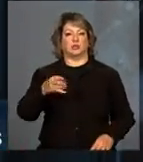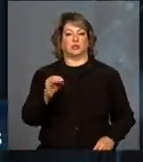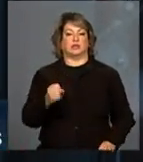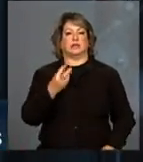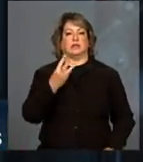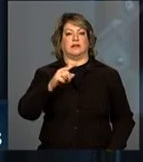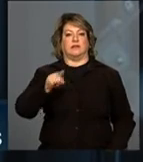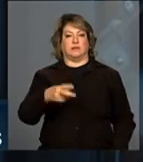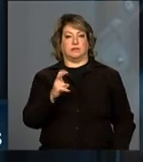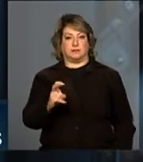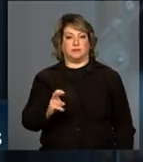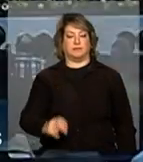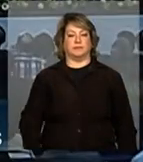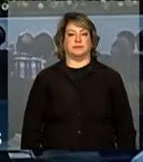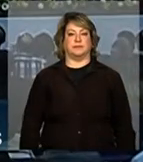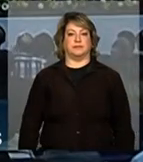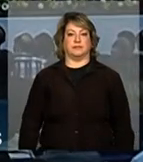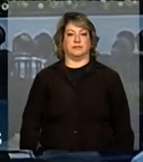Pode passar?